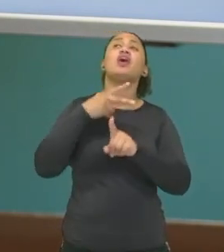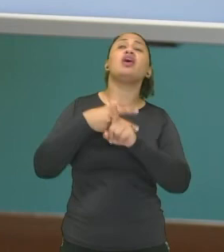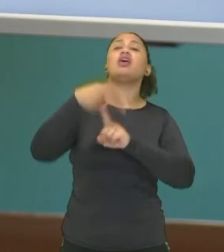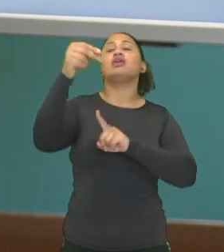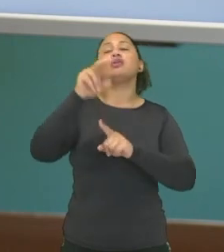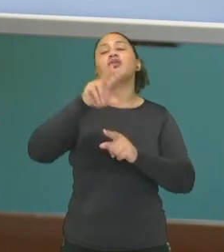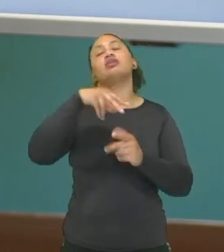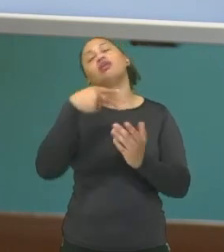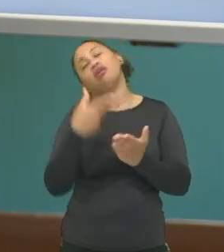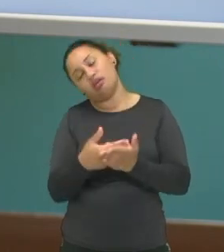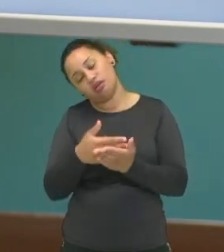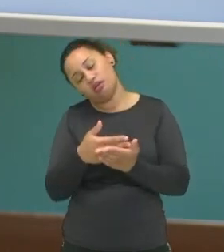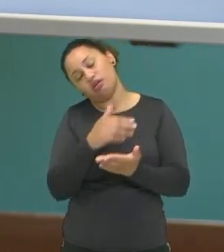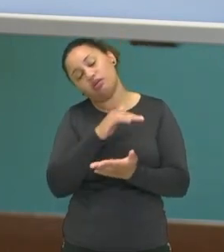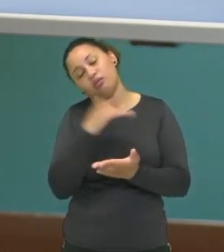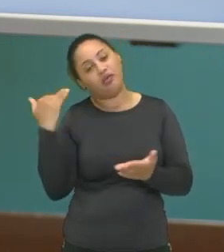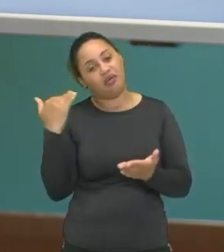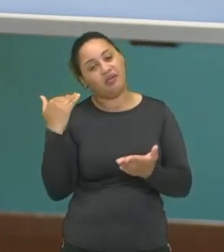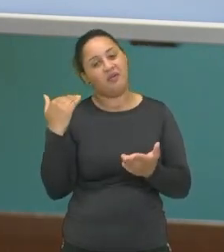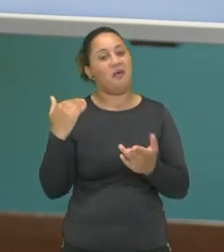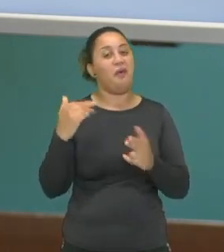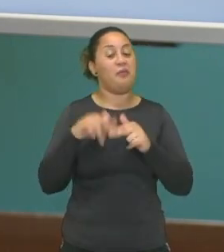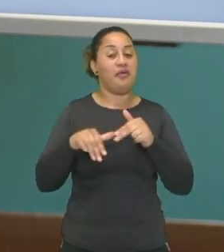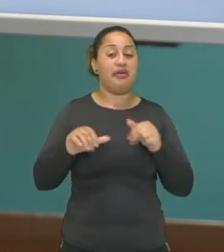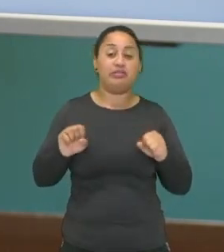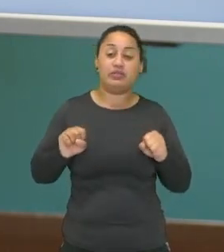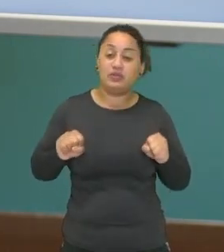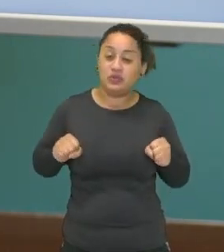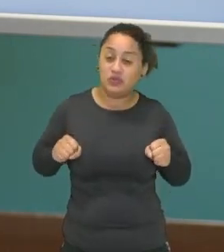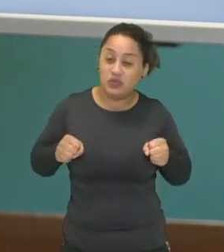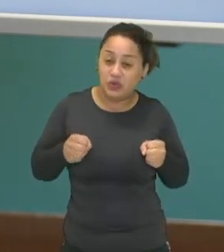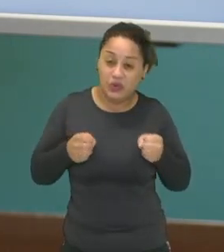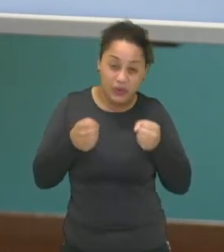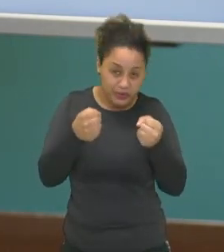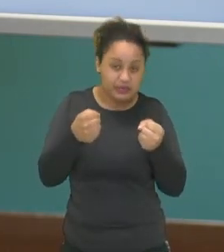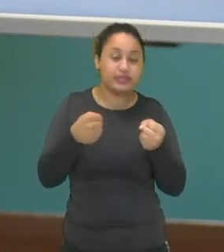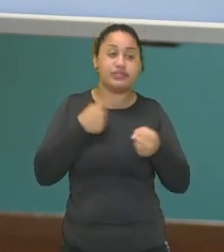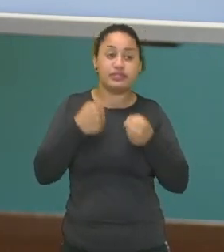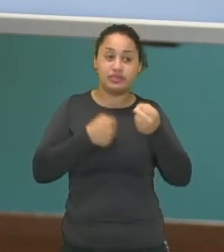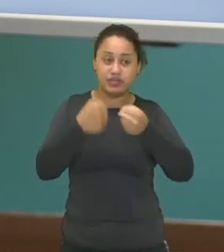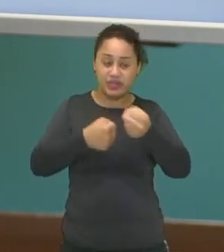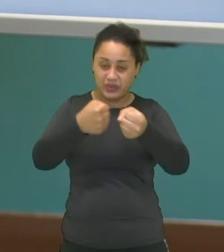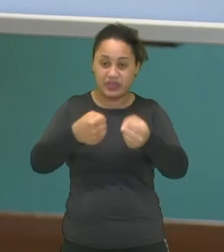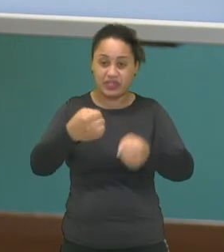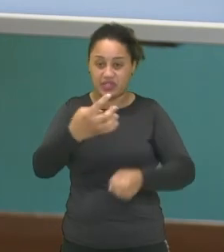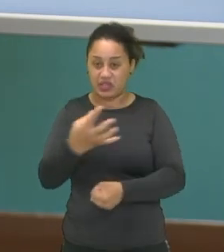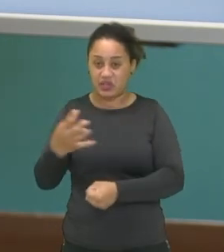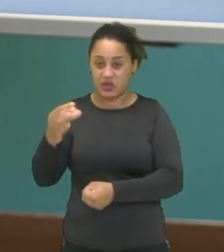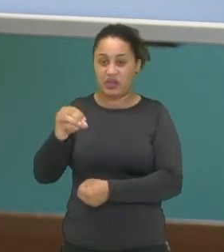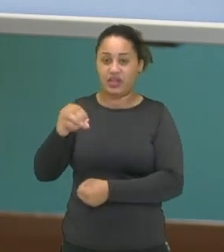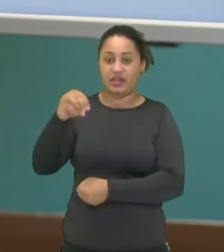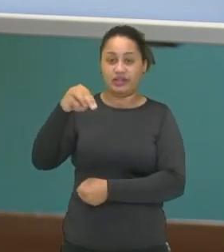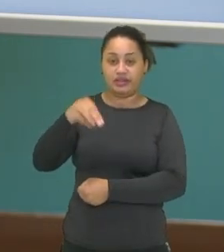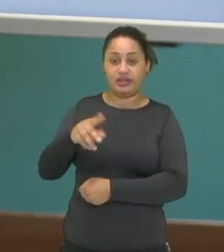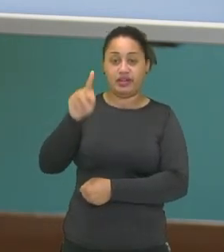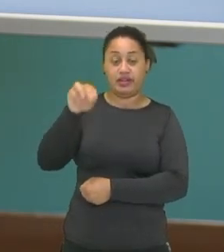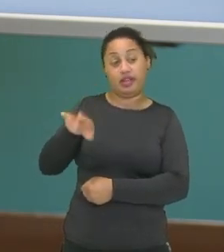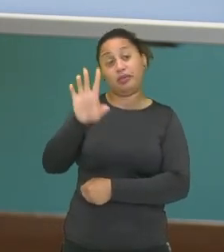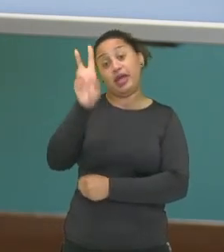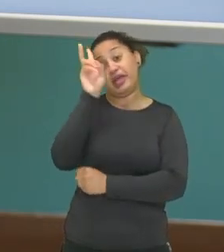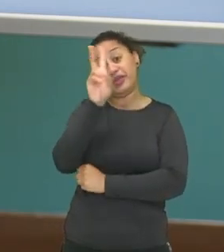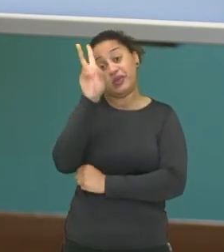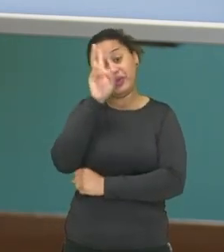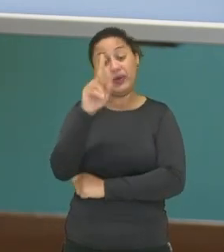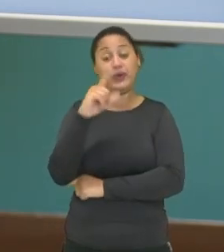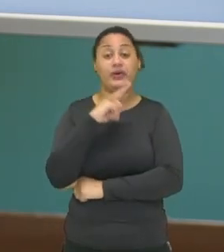caiu morto por conta do grande esforço físico que foi essa corrida, tá? Então essa é a lenda, a